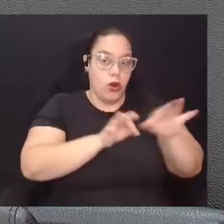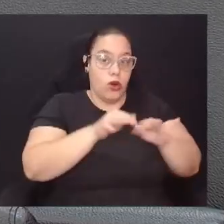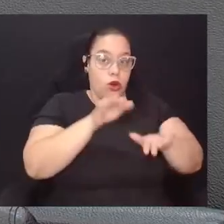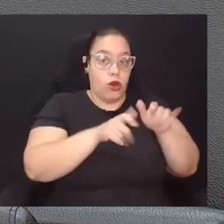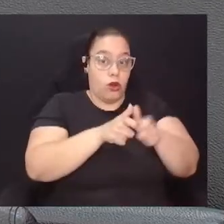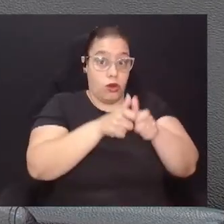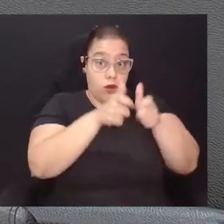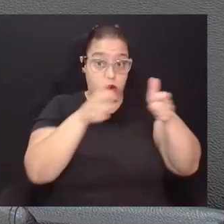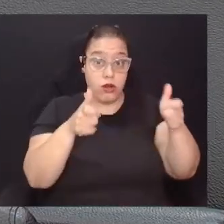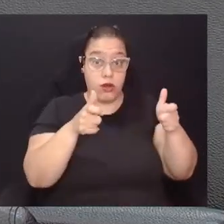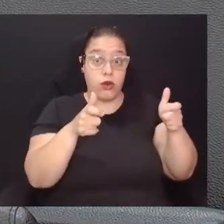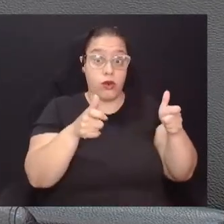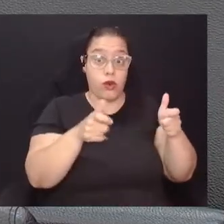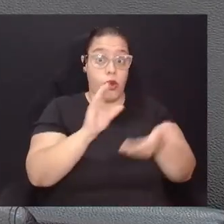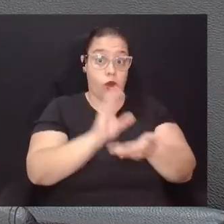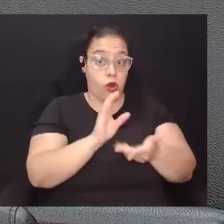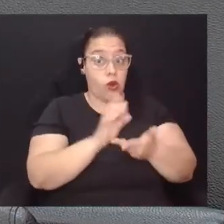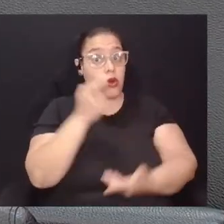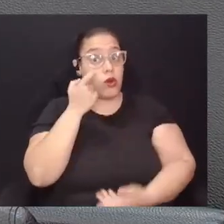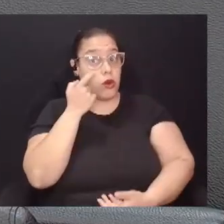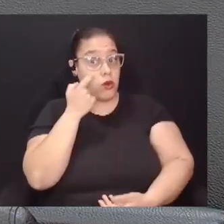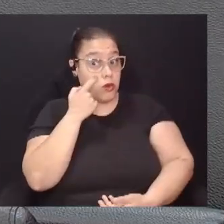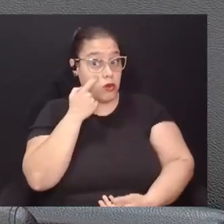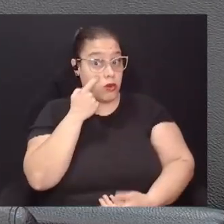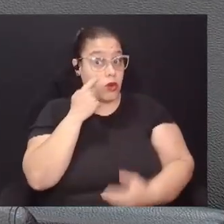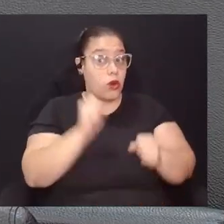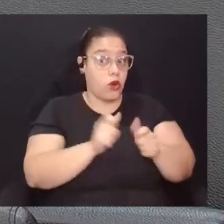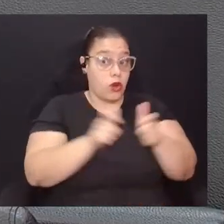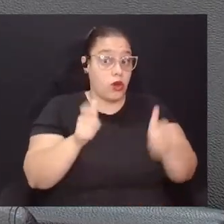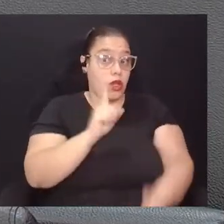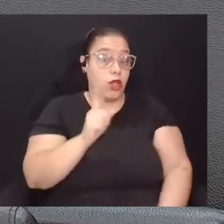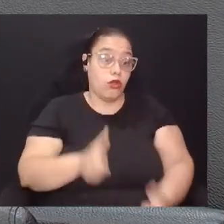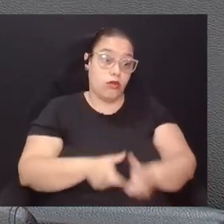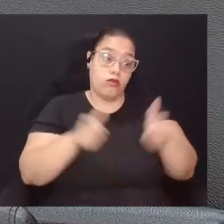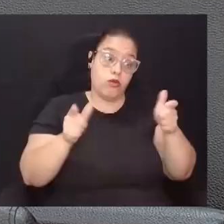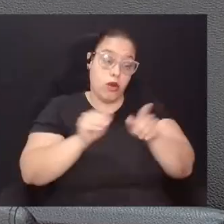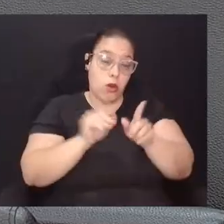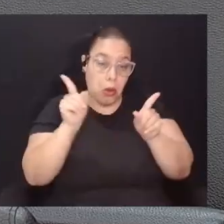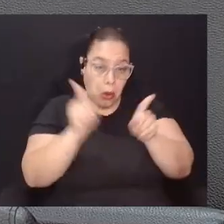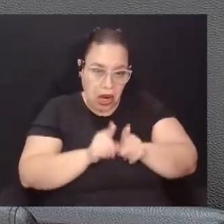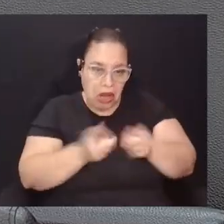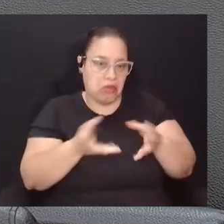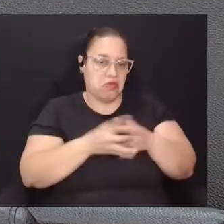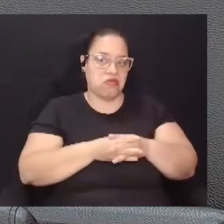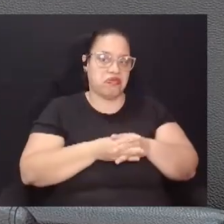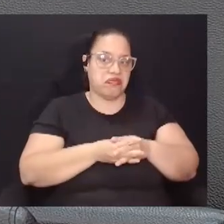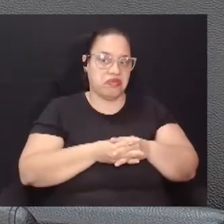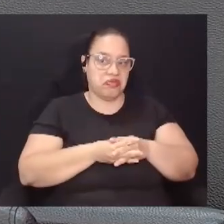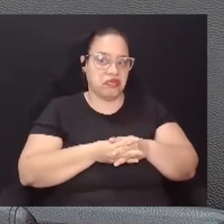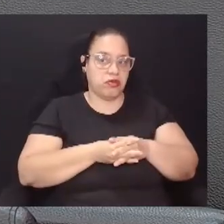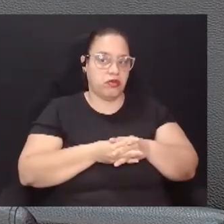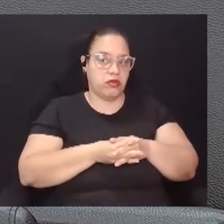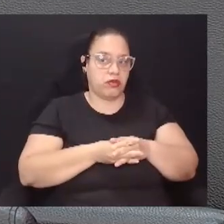preparar. Às vezes o aumento, o Conselho pode falar assim, olha, pode aumentar, mas não aumenta tanto, aumenta um pouco menos, né? Porque